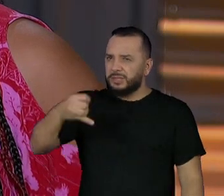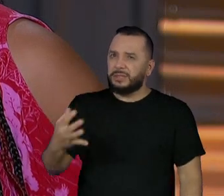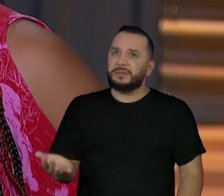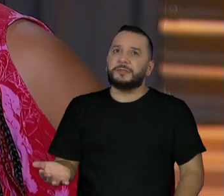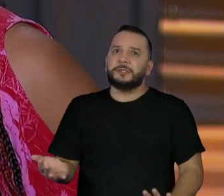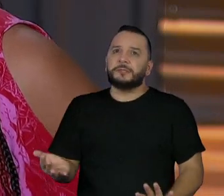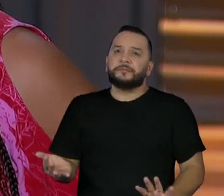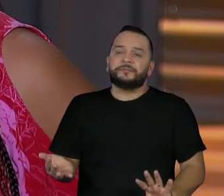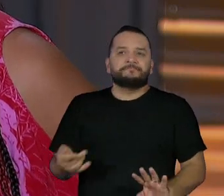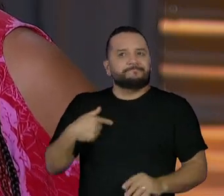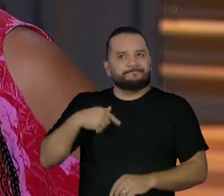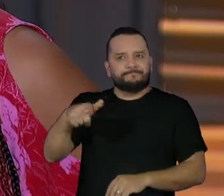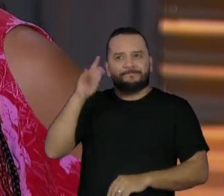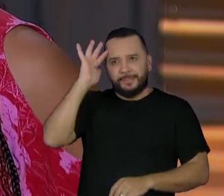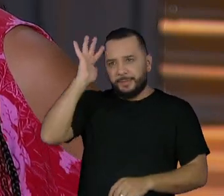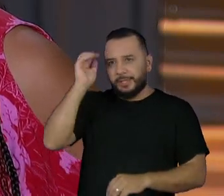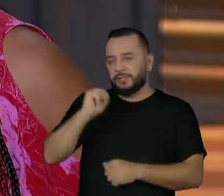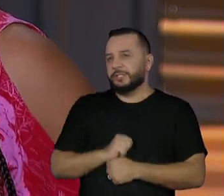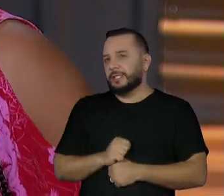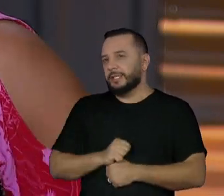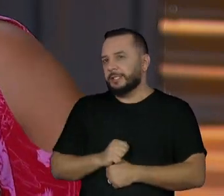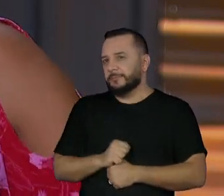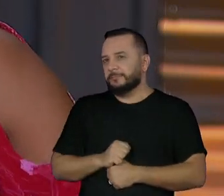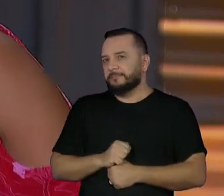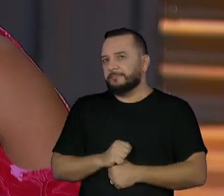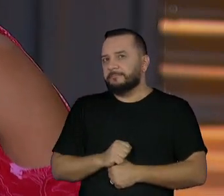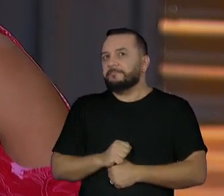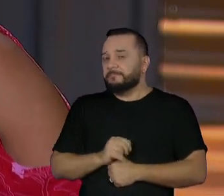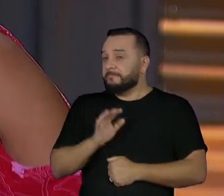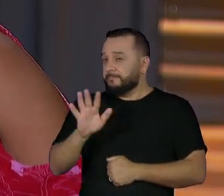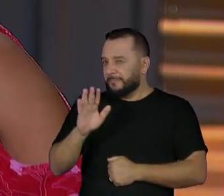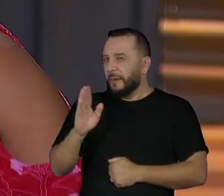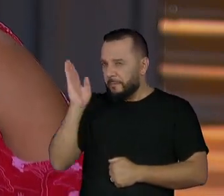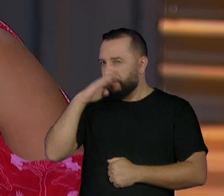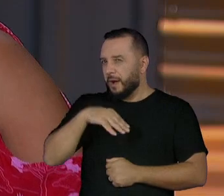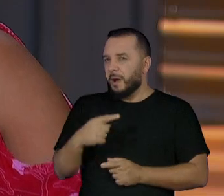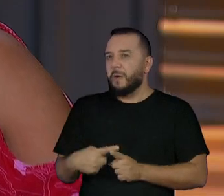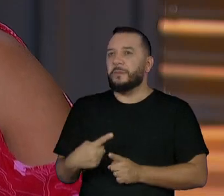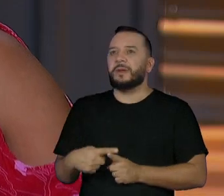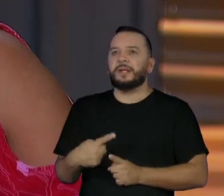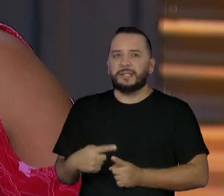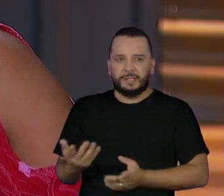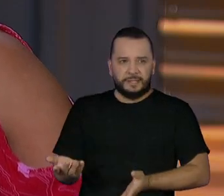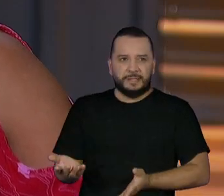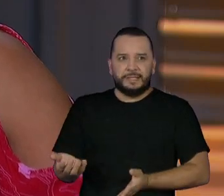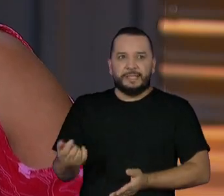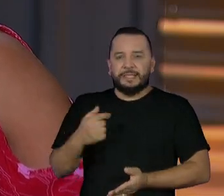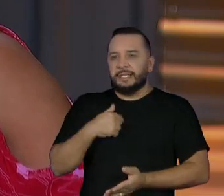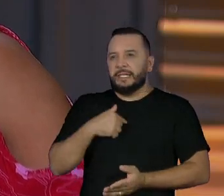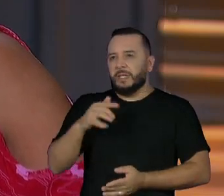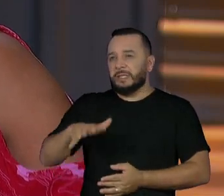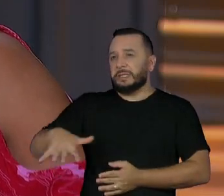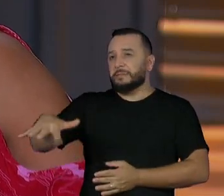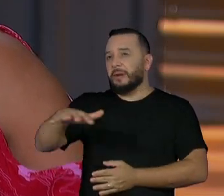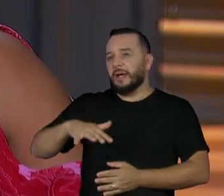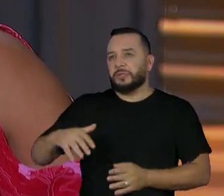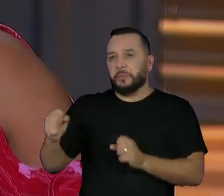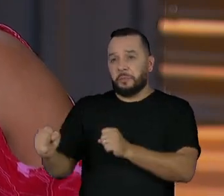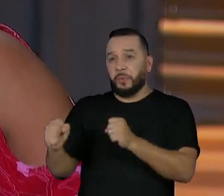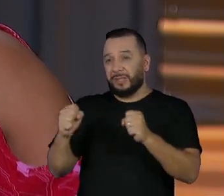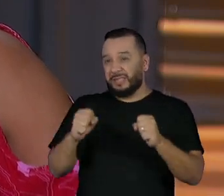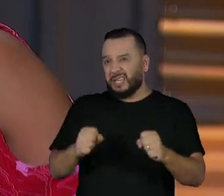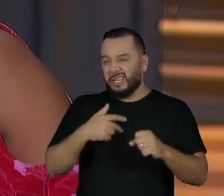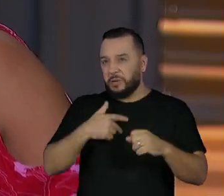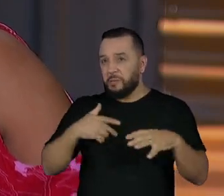porque, imagina, né, se uma... E aí é perverso isso, né? Porque mesmo ocupando um espaço de poder